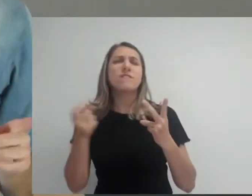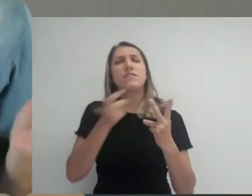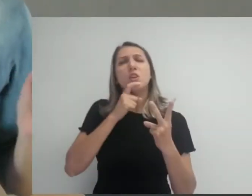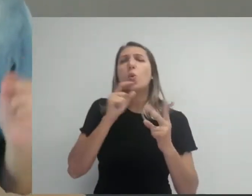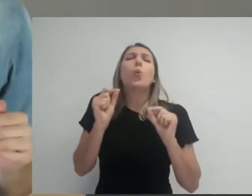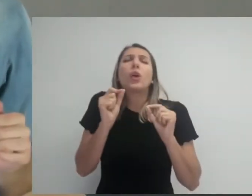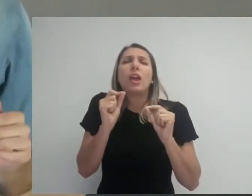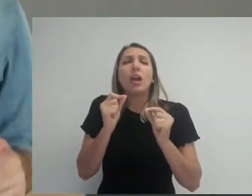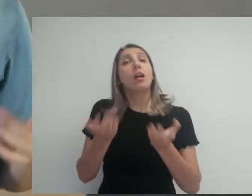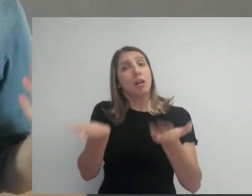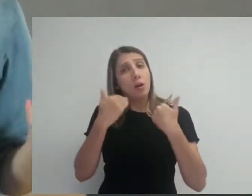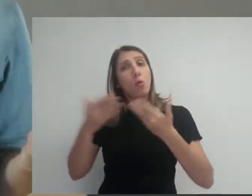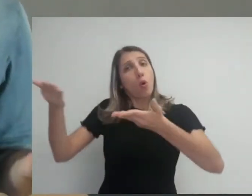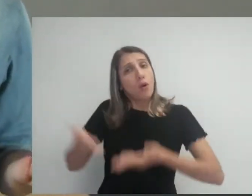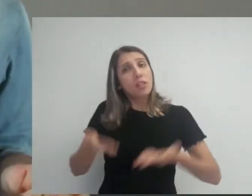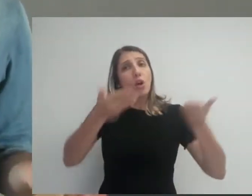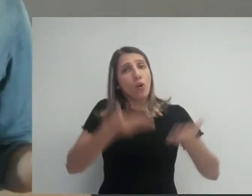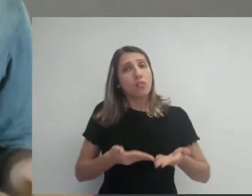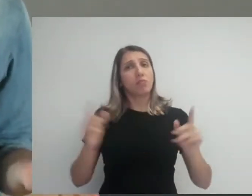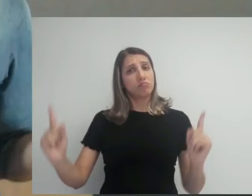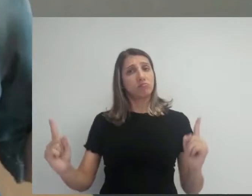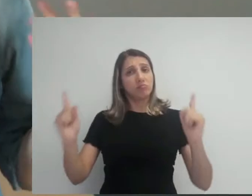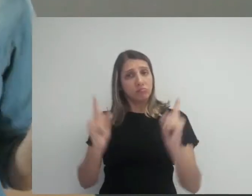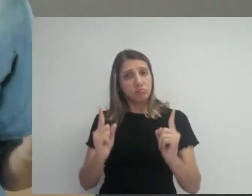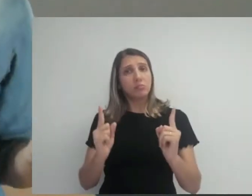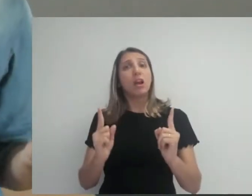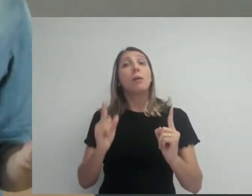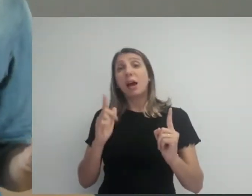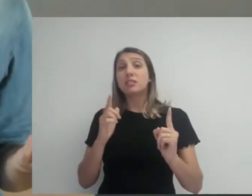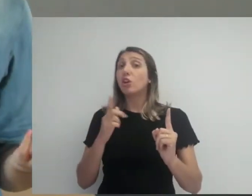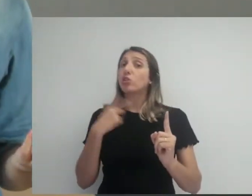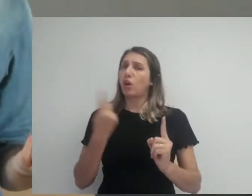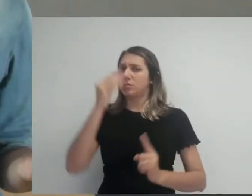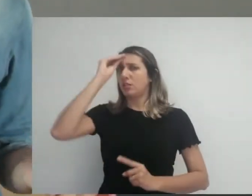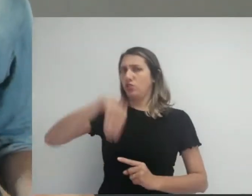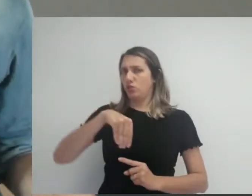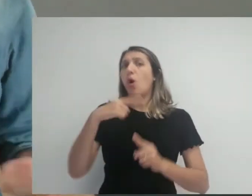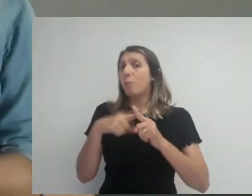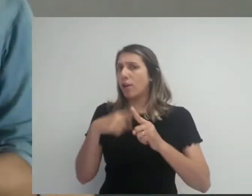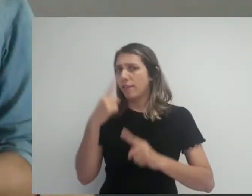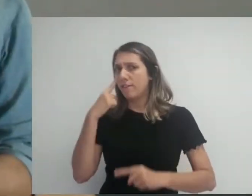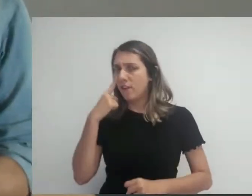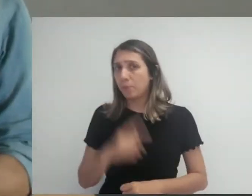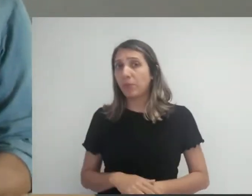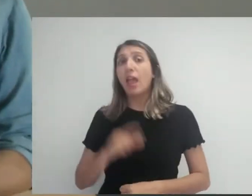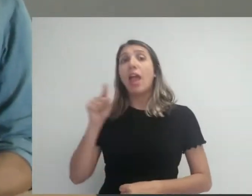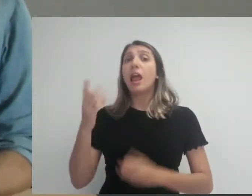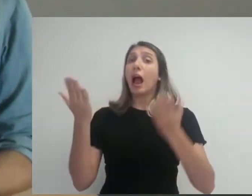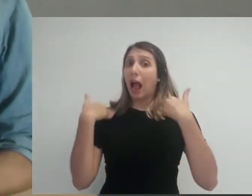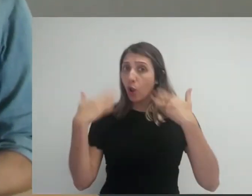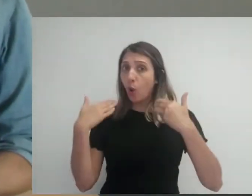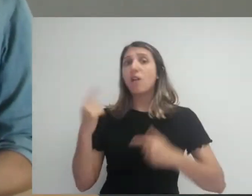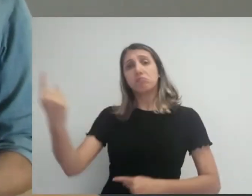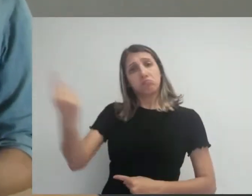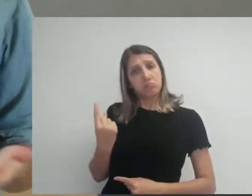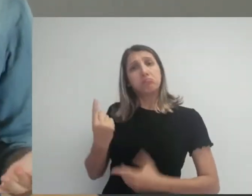os dois no banco dos réus? Pensamos em colocá-los frente a frente, mas veja por que desistimos. O elemento calor atendeu